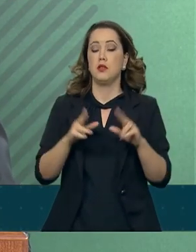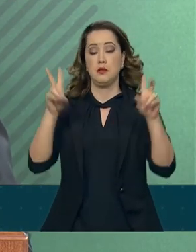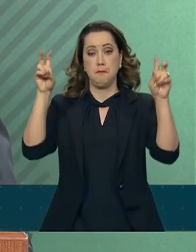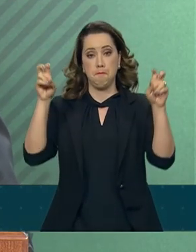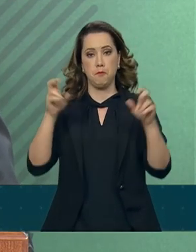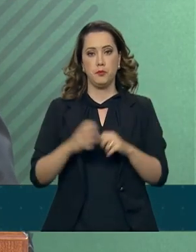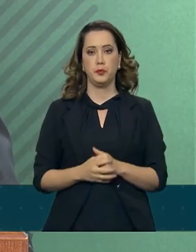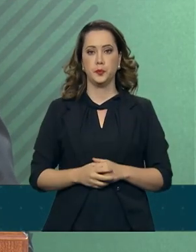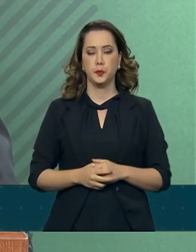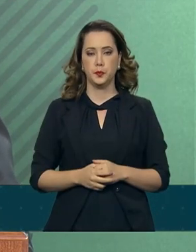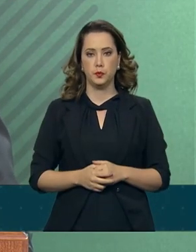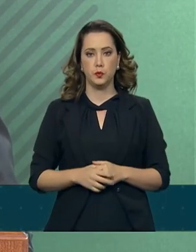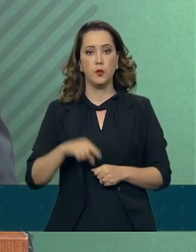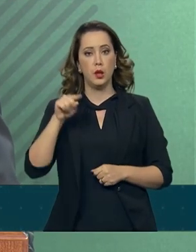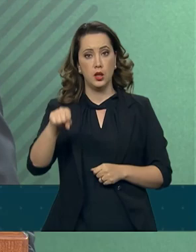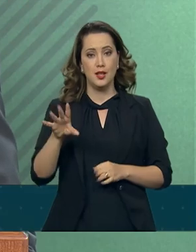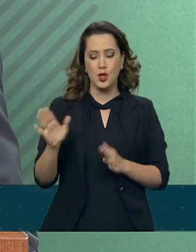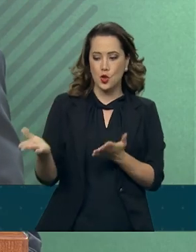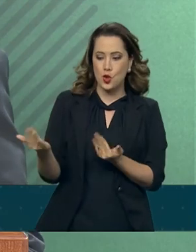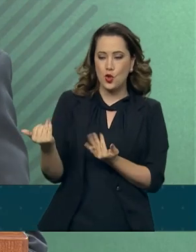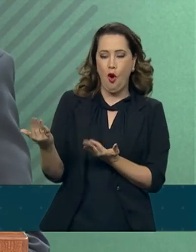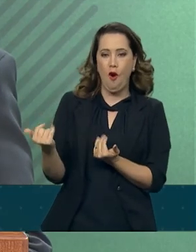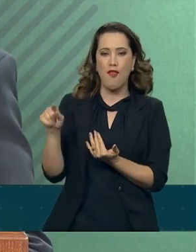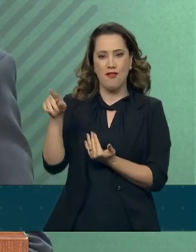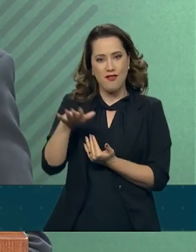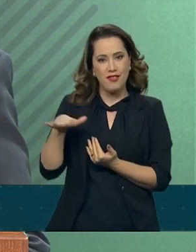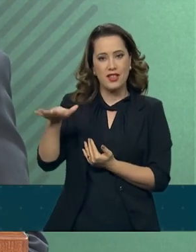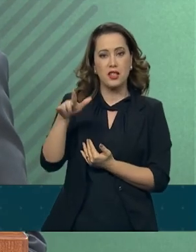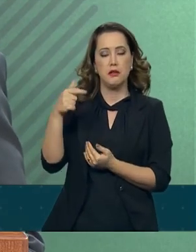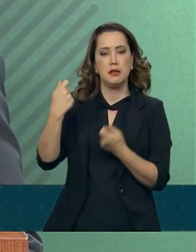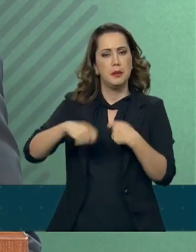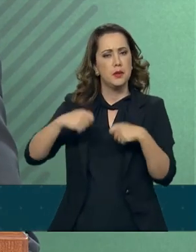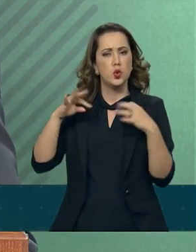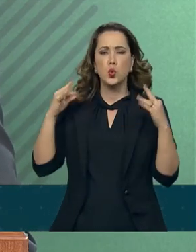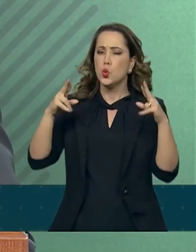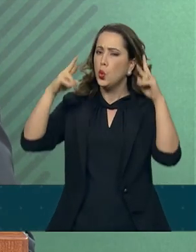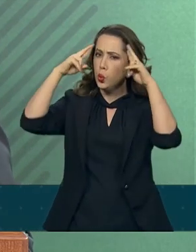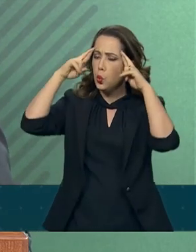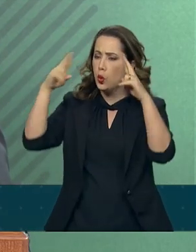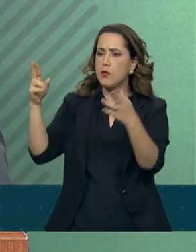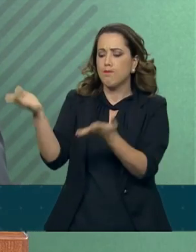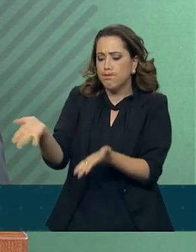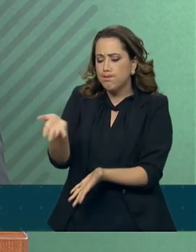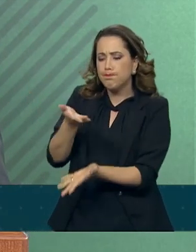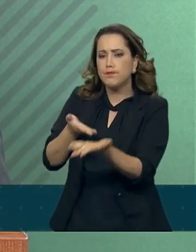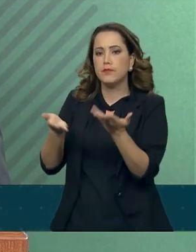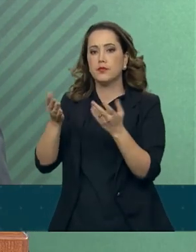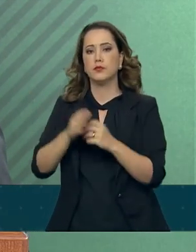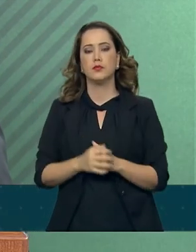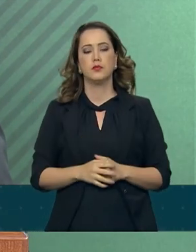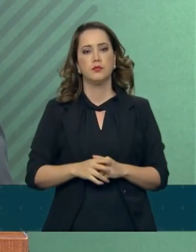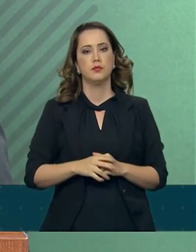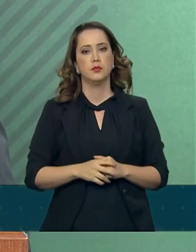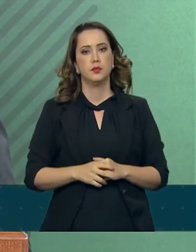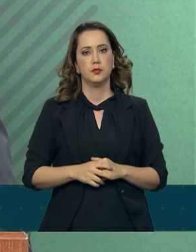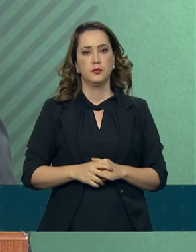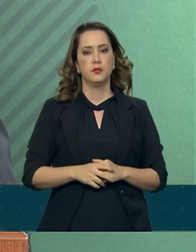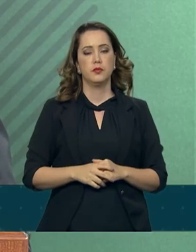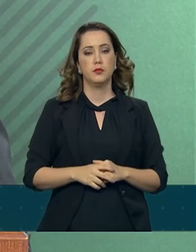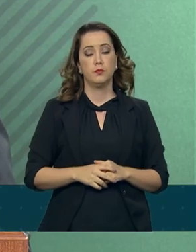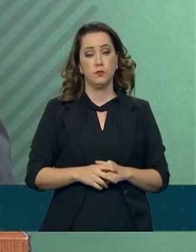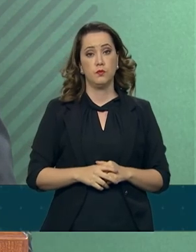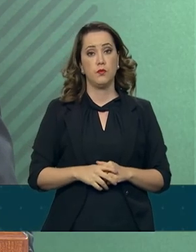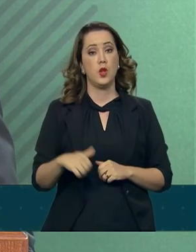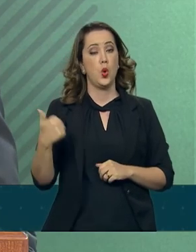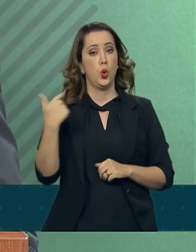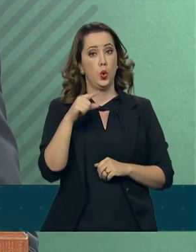portas nessa juventude que merece todo o respeito fechou as portas às